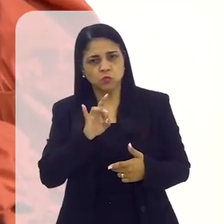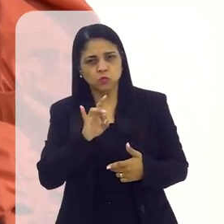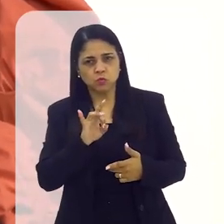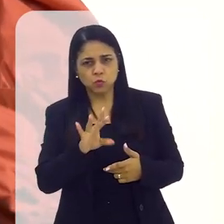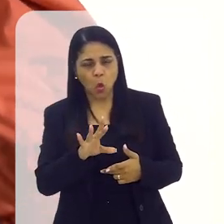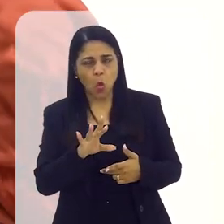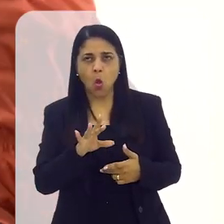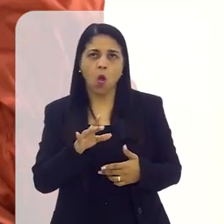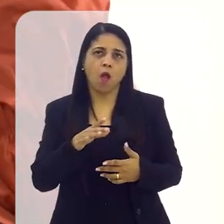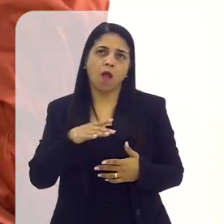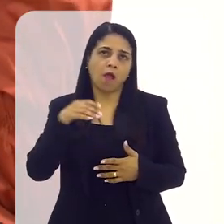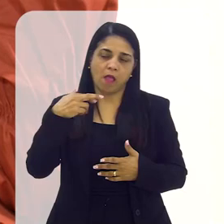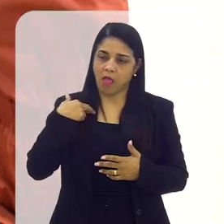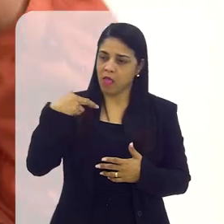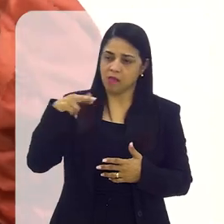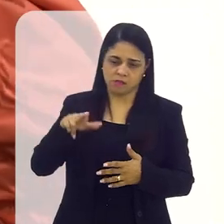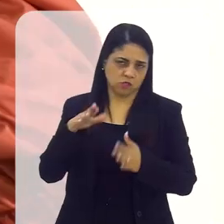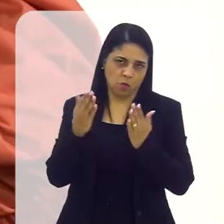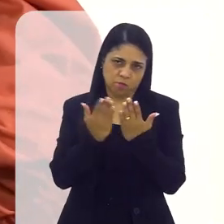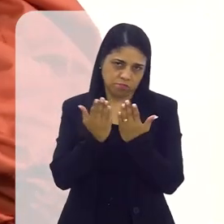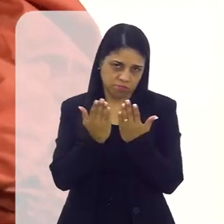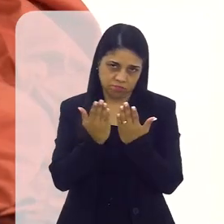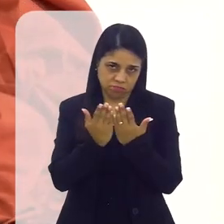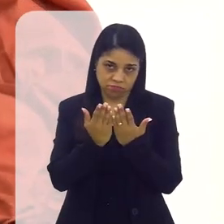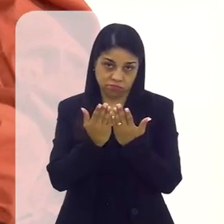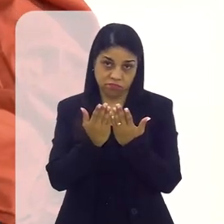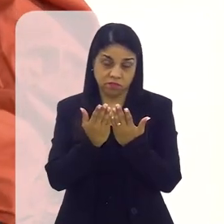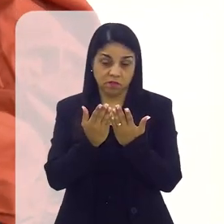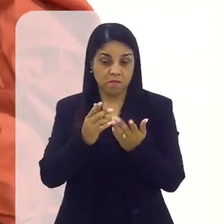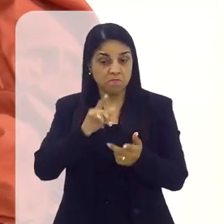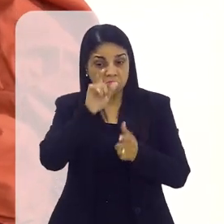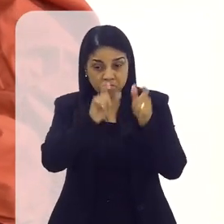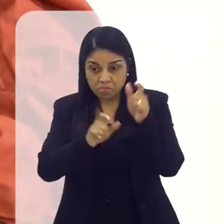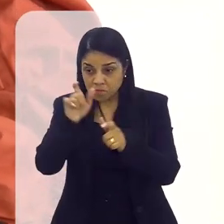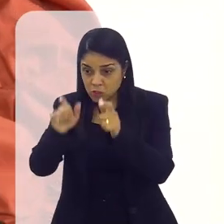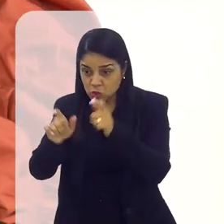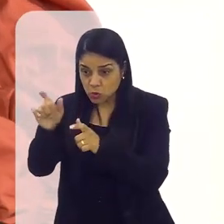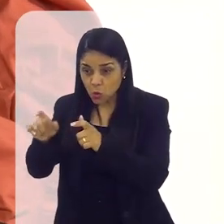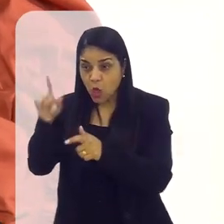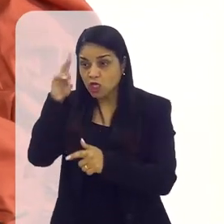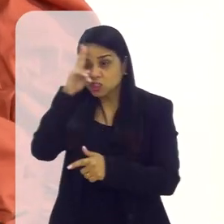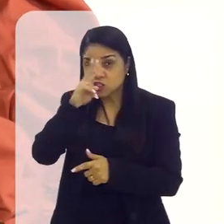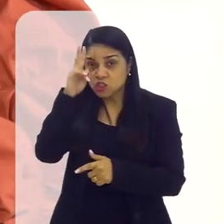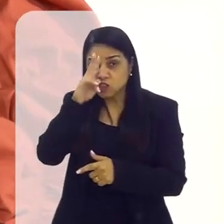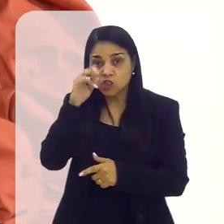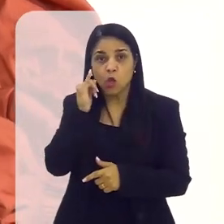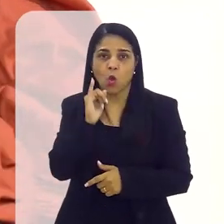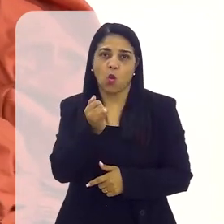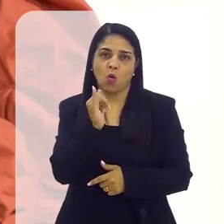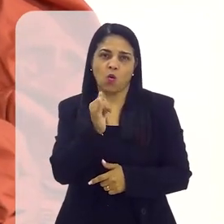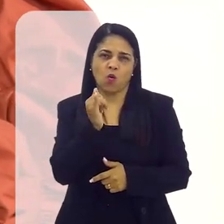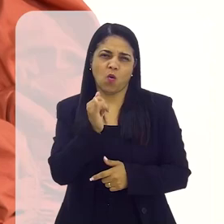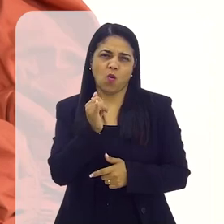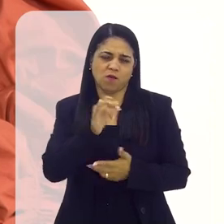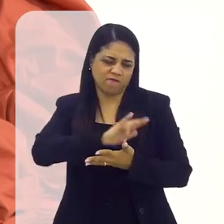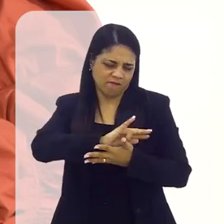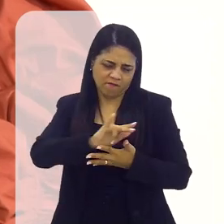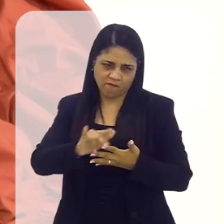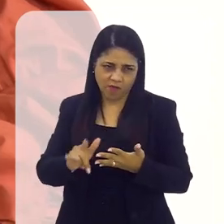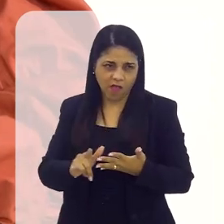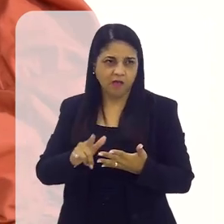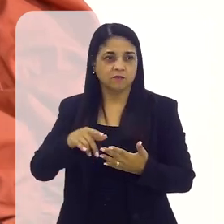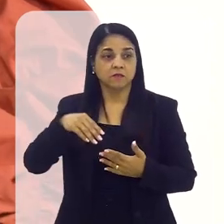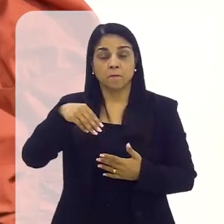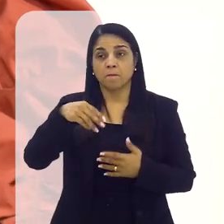só de pessoas da religião protestante. Falou de pessoas que deixaram um legado, que mudaram a história,